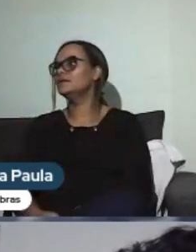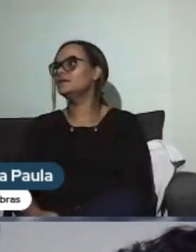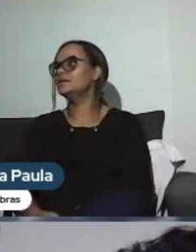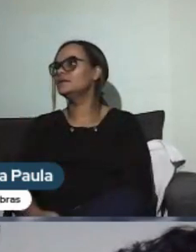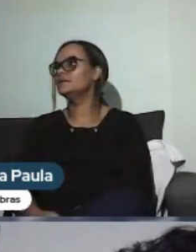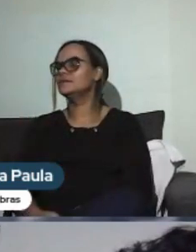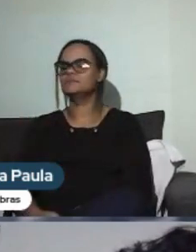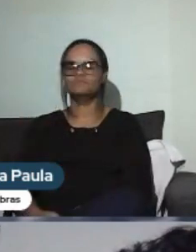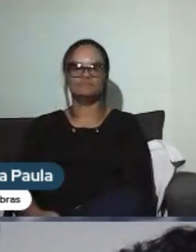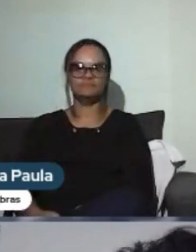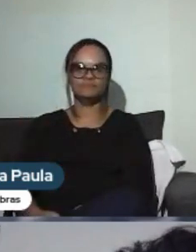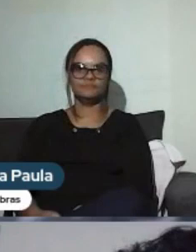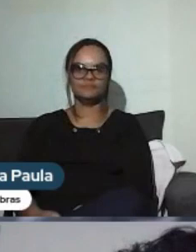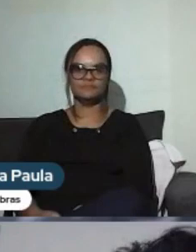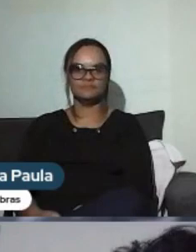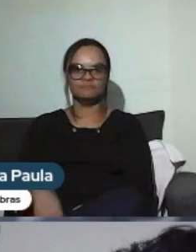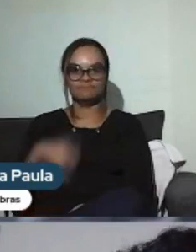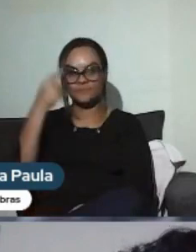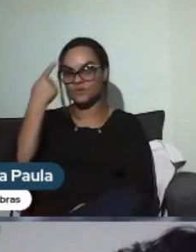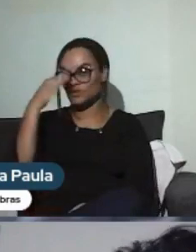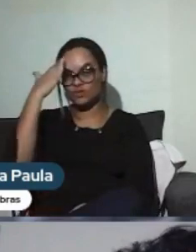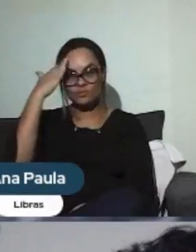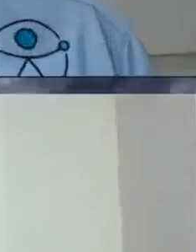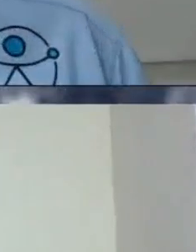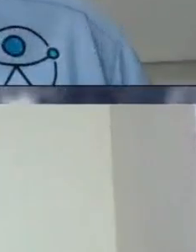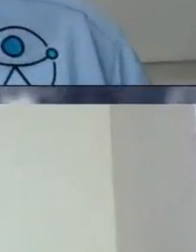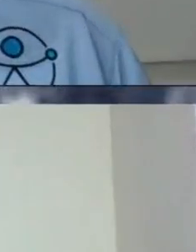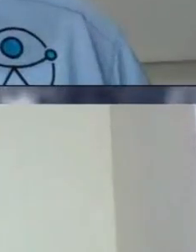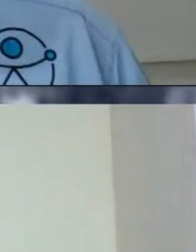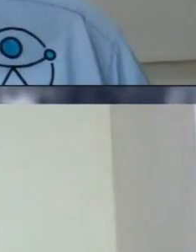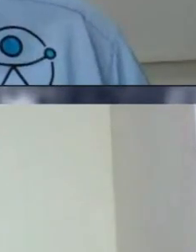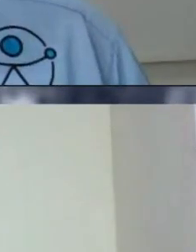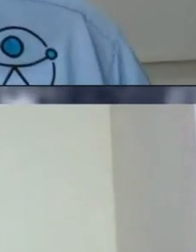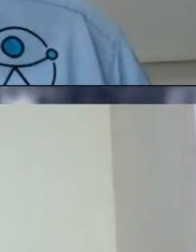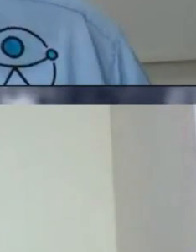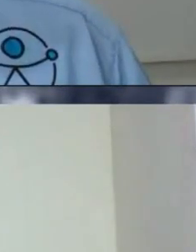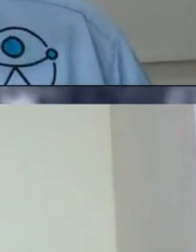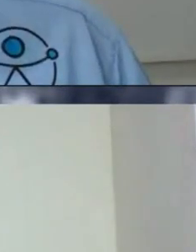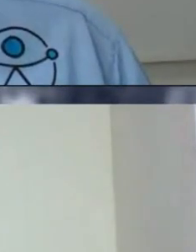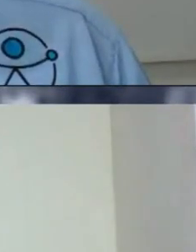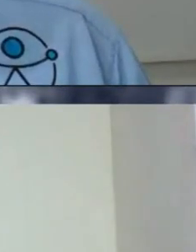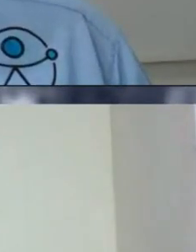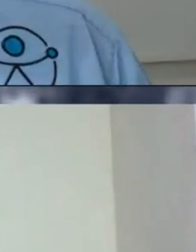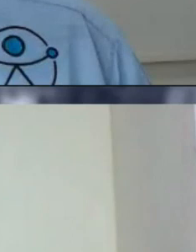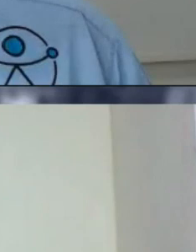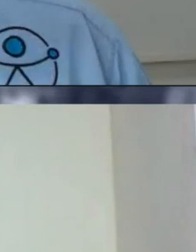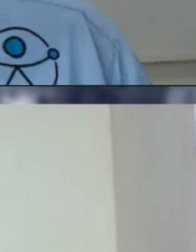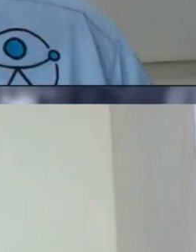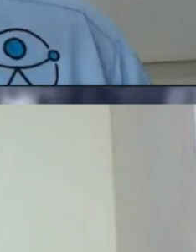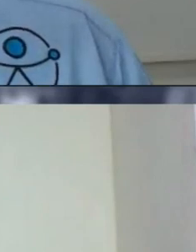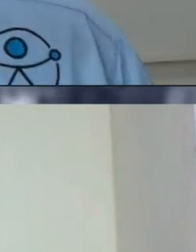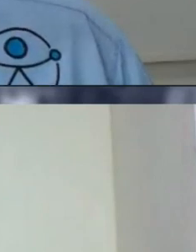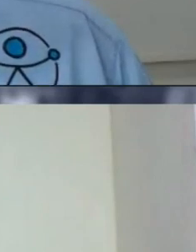Ela, a Luciane, sabe, tem ideia de como eu feliz. Graças a Deus. Obrigado, Fernando. Luciane, obrigado.